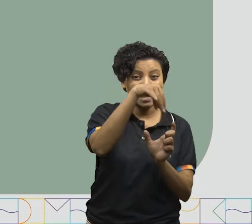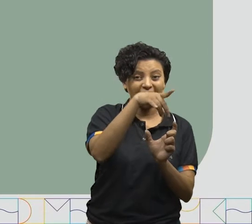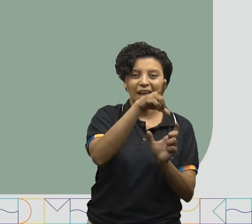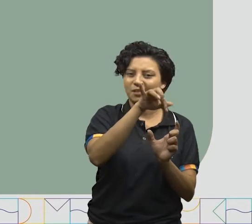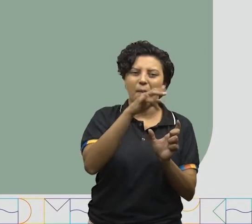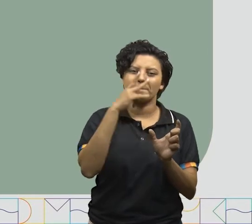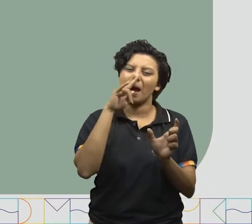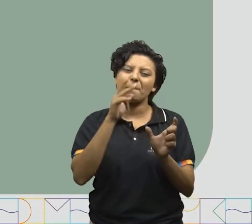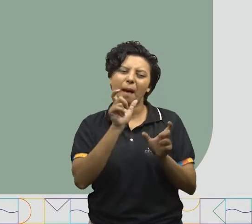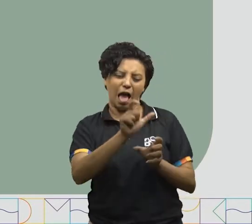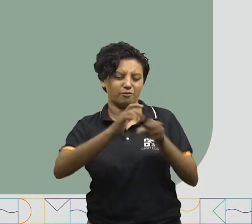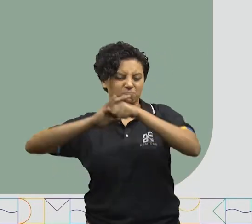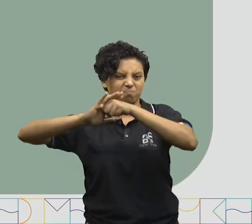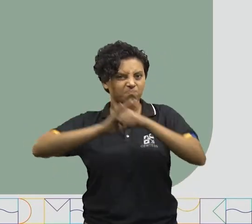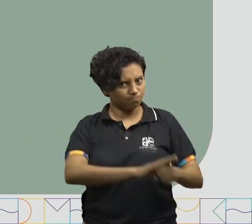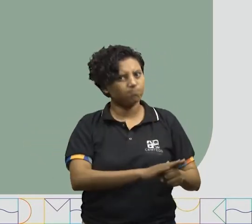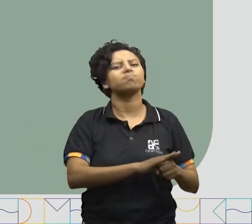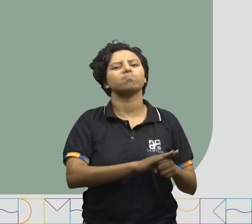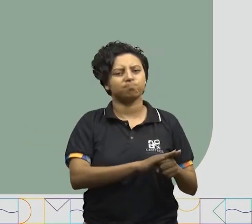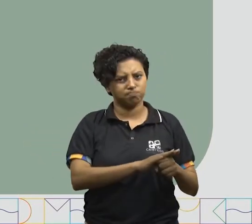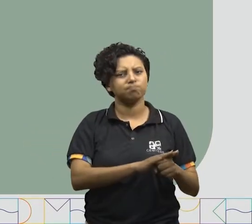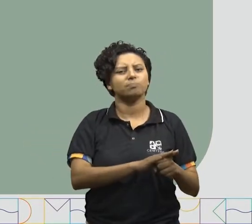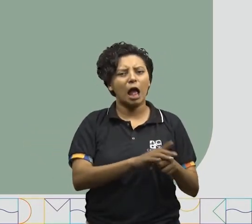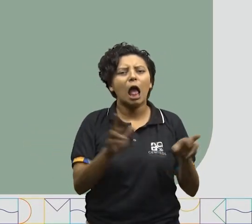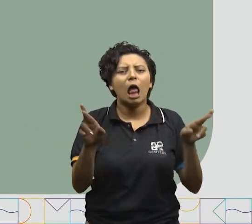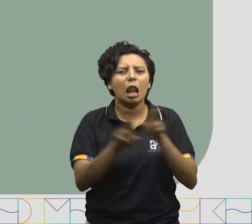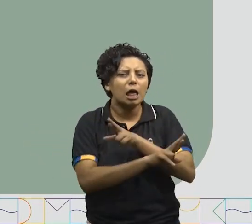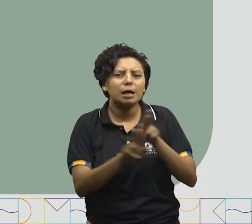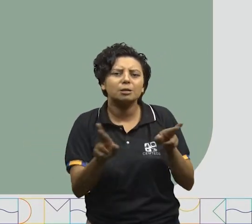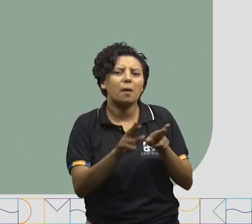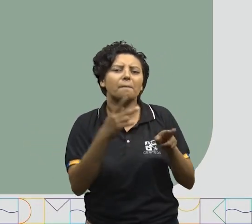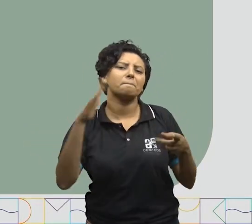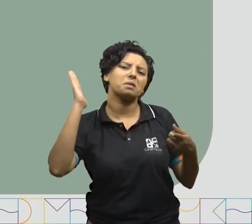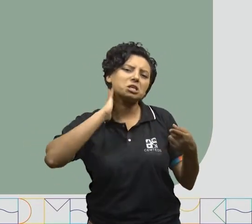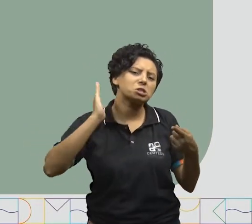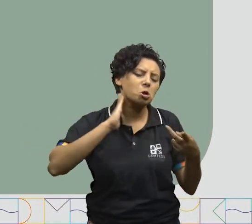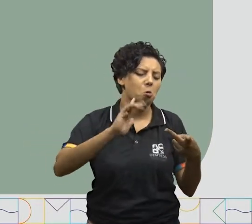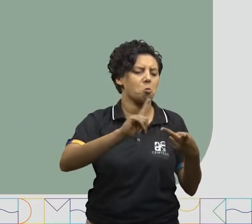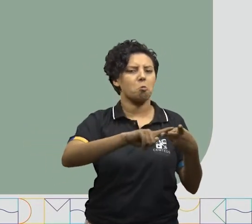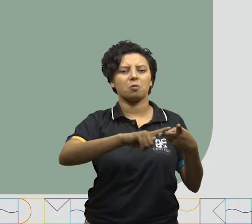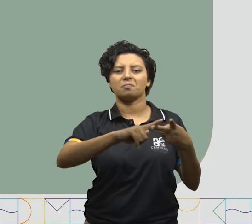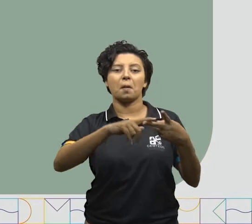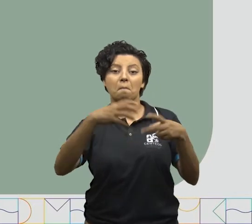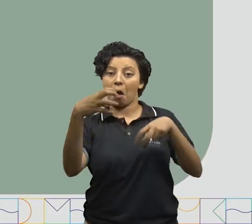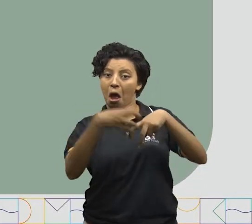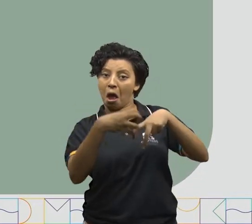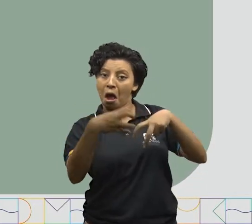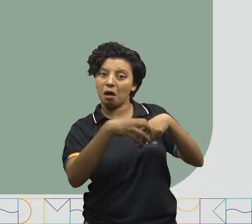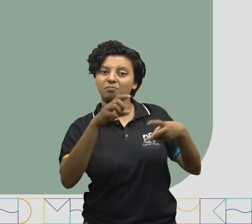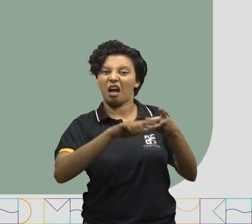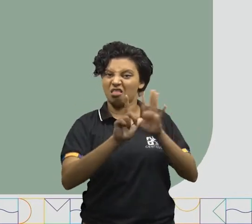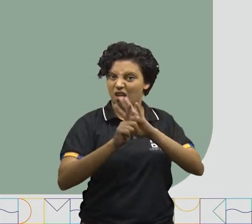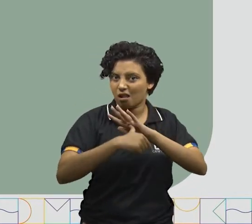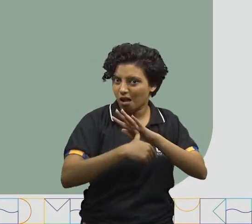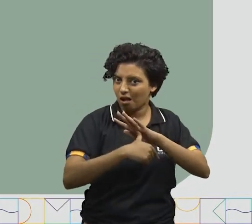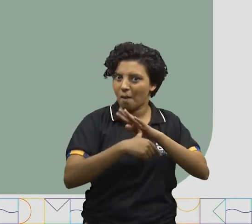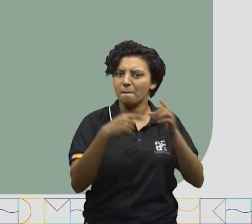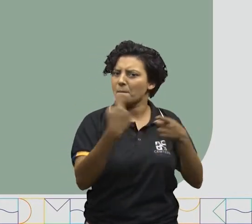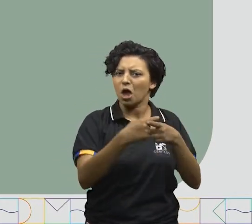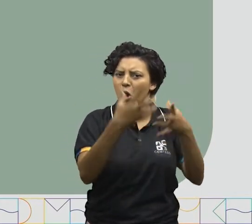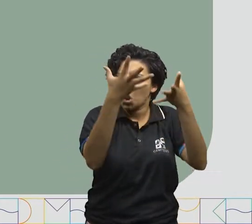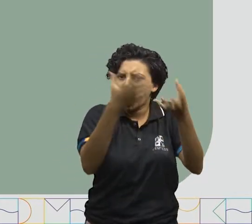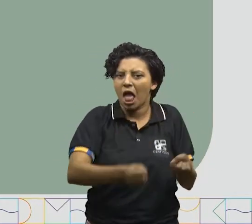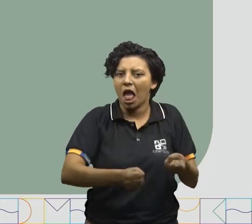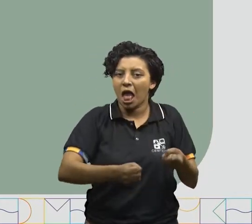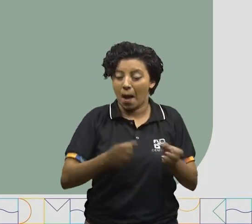sentido negativo, relacionando o índio àquele que é preguiçoso, selvagem, atrasado, só porque não aceitava as